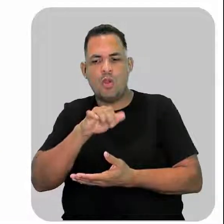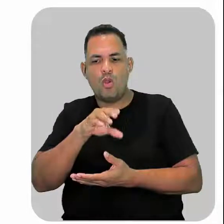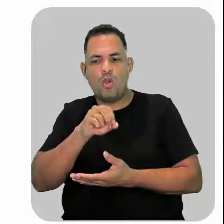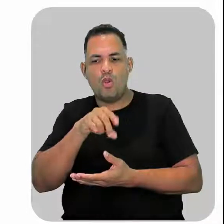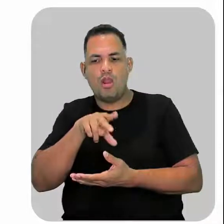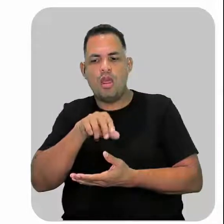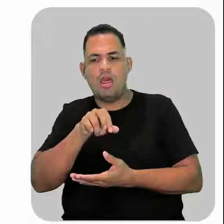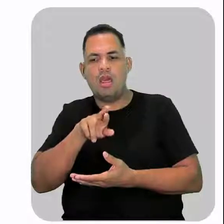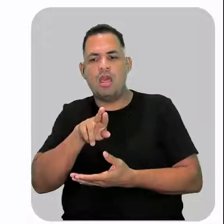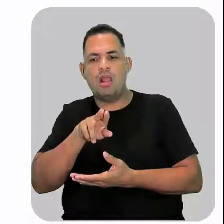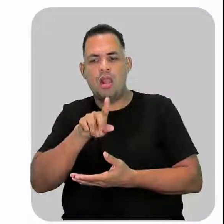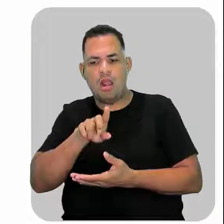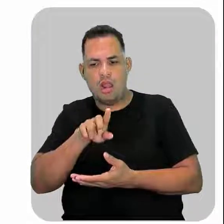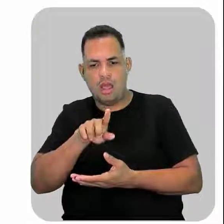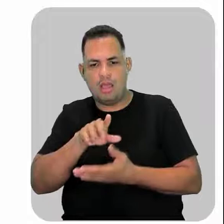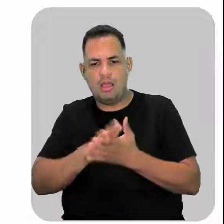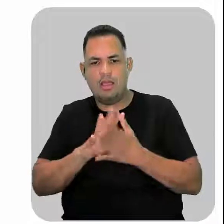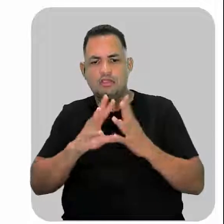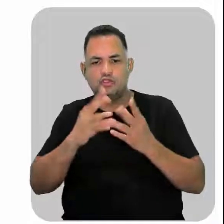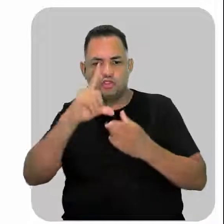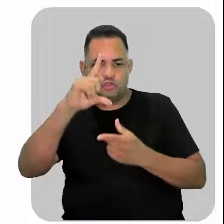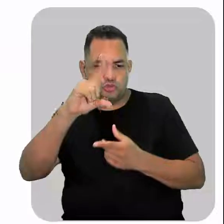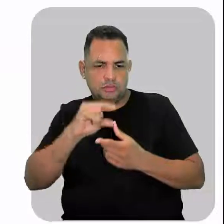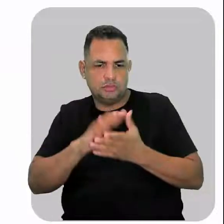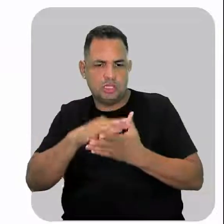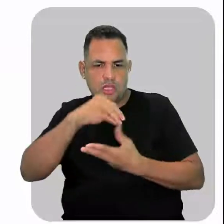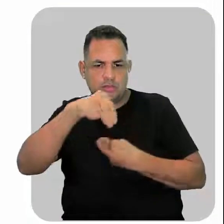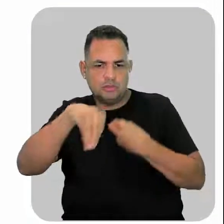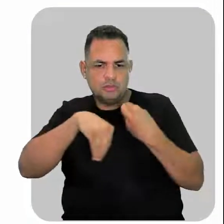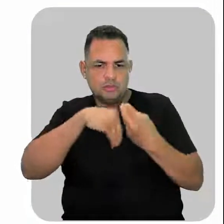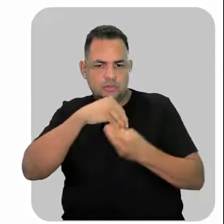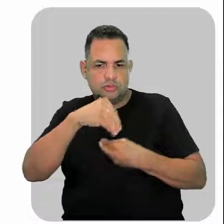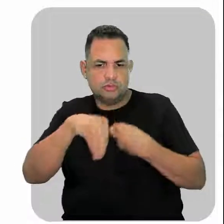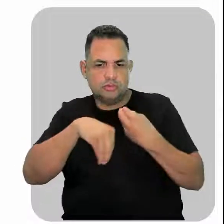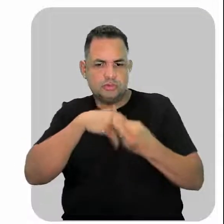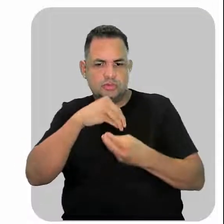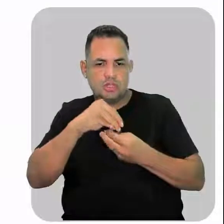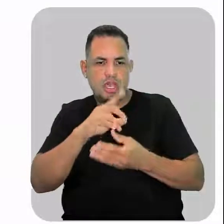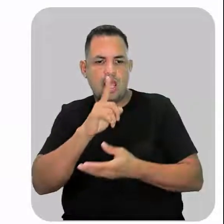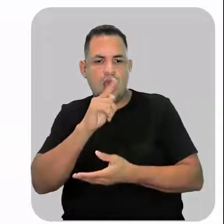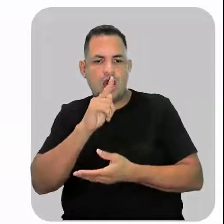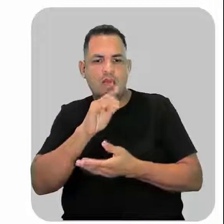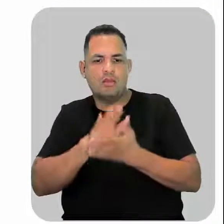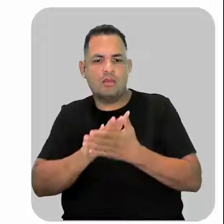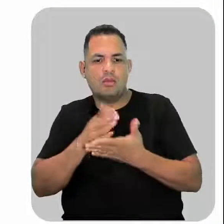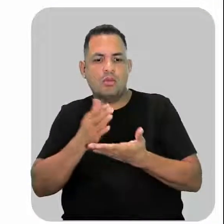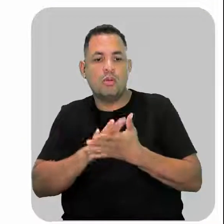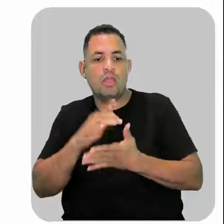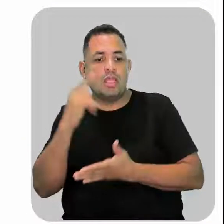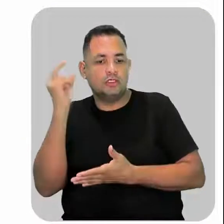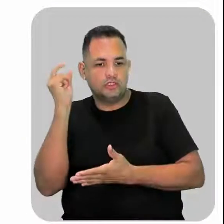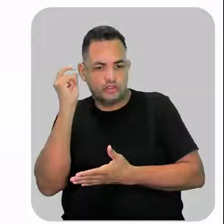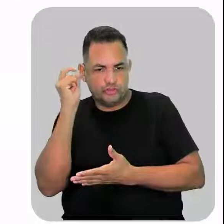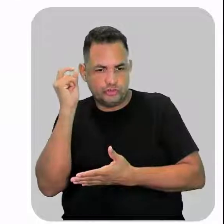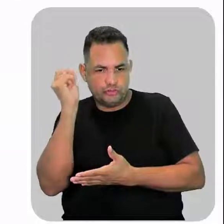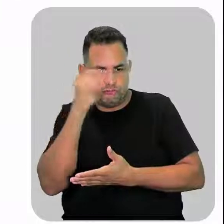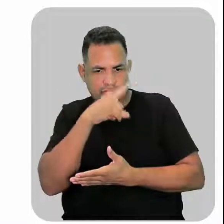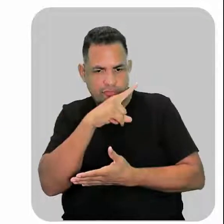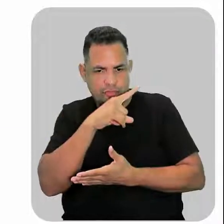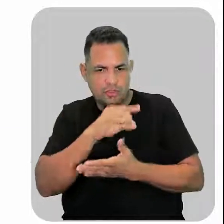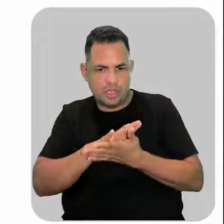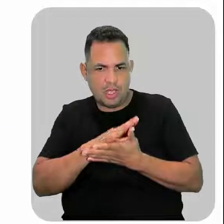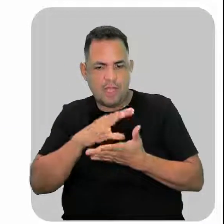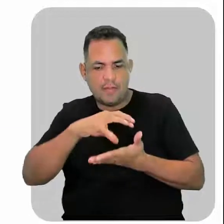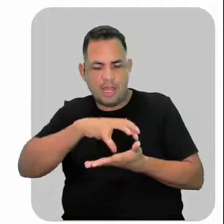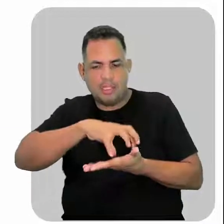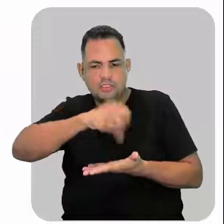responsável por reduzir a solubilidade do composto em água, o que impede sua rápida remoção